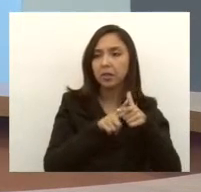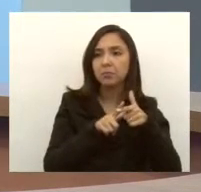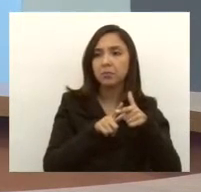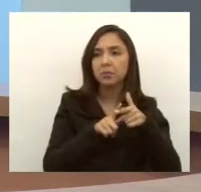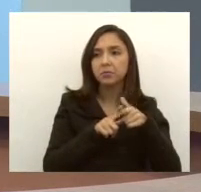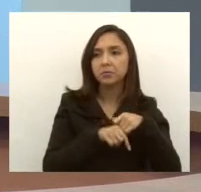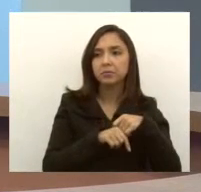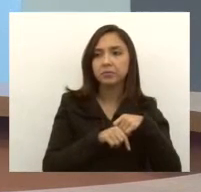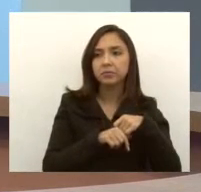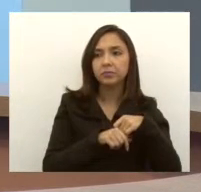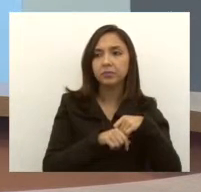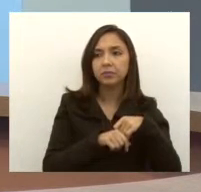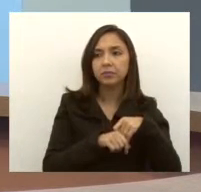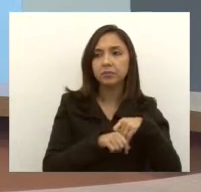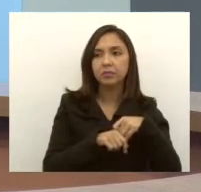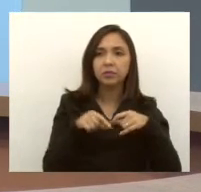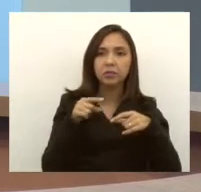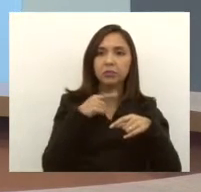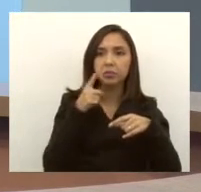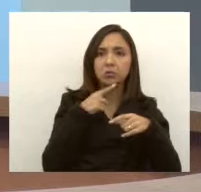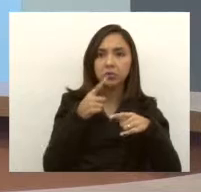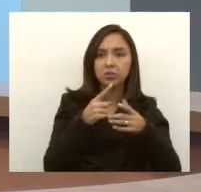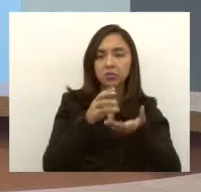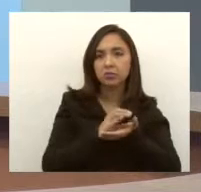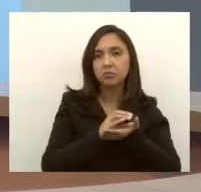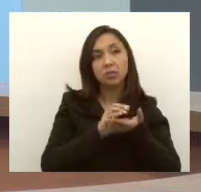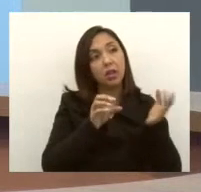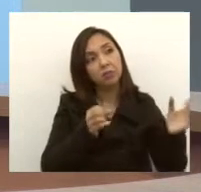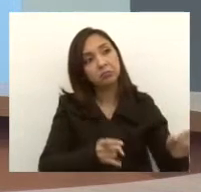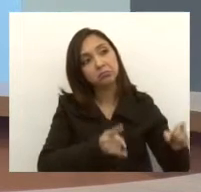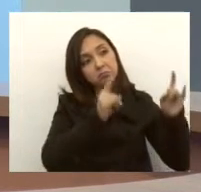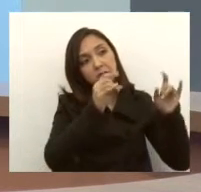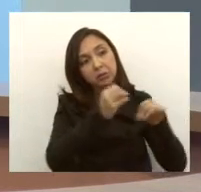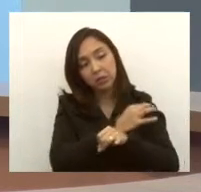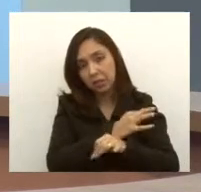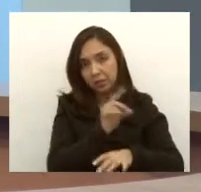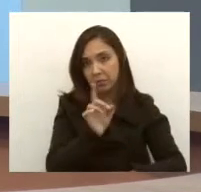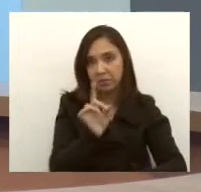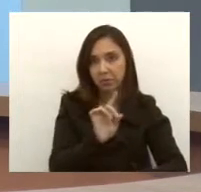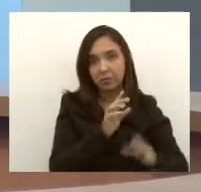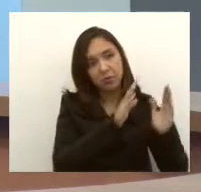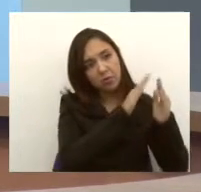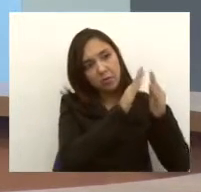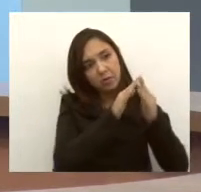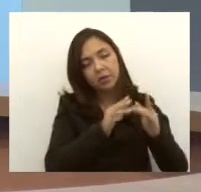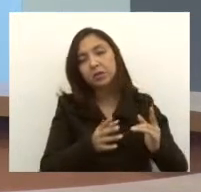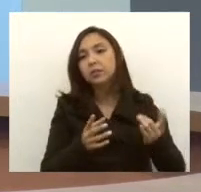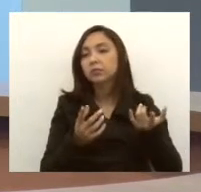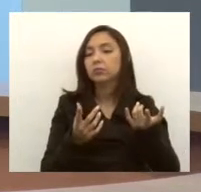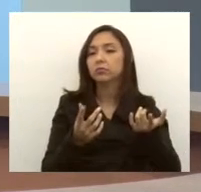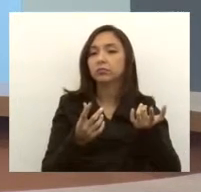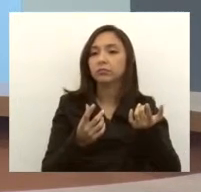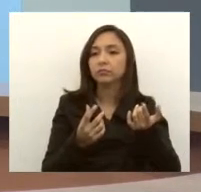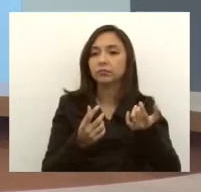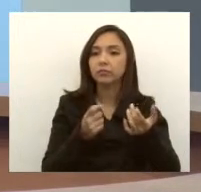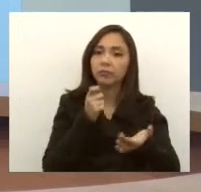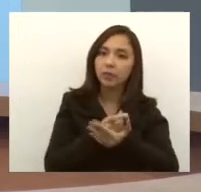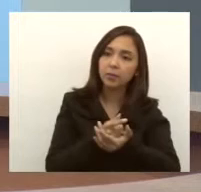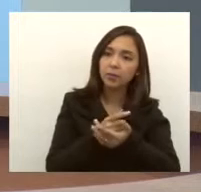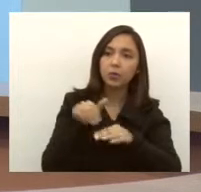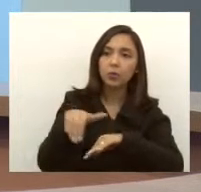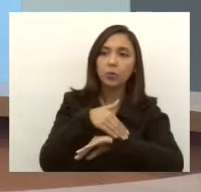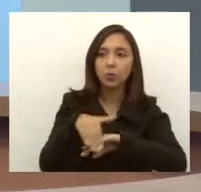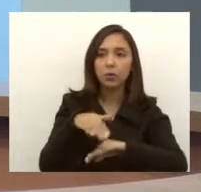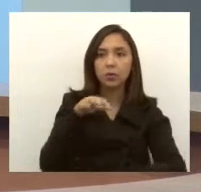está devolvendo, não está entregando as unidades habitacionais, os apartamentos para os compradores. Fica ali na rua